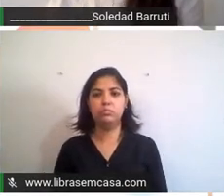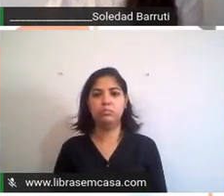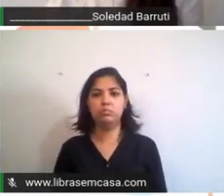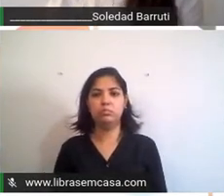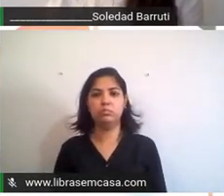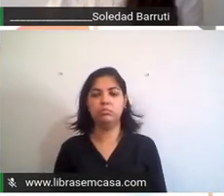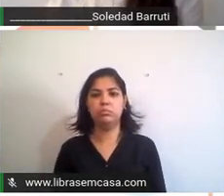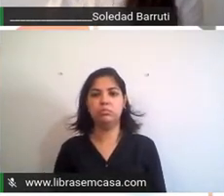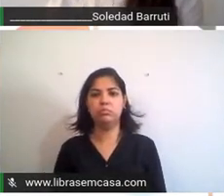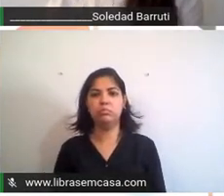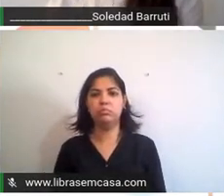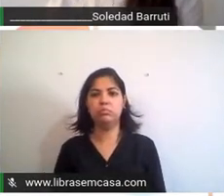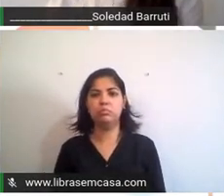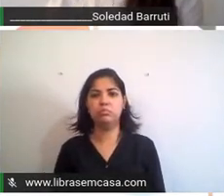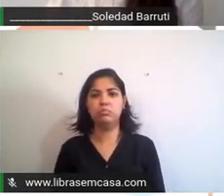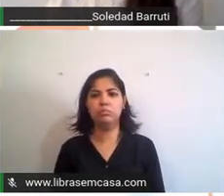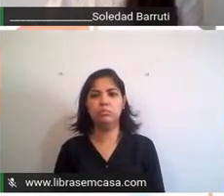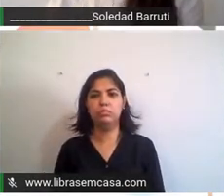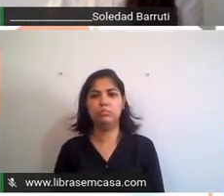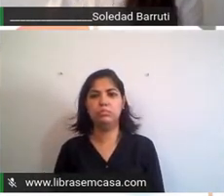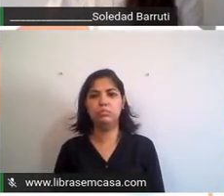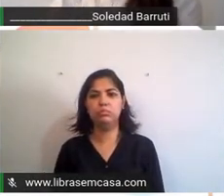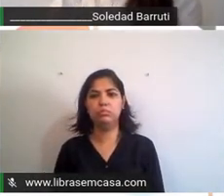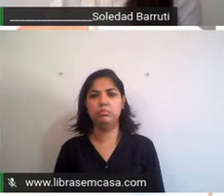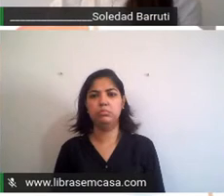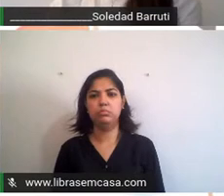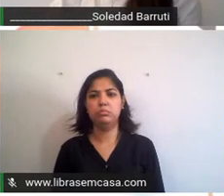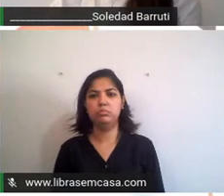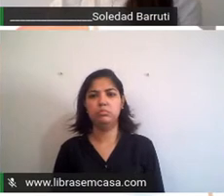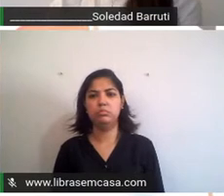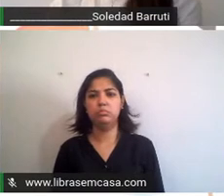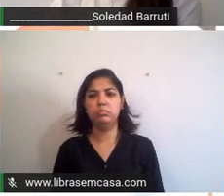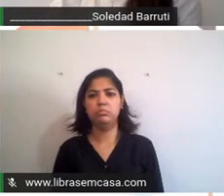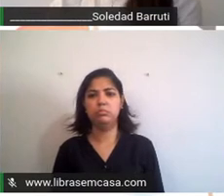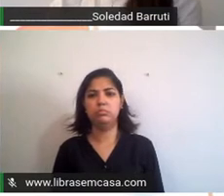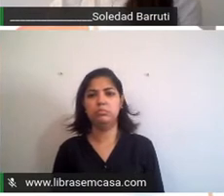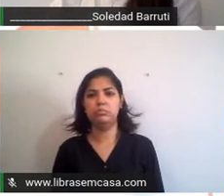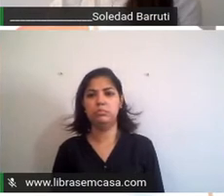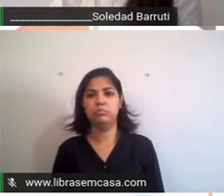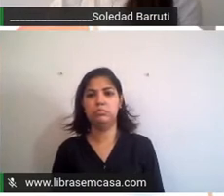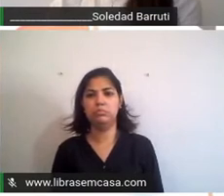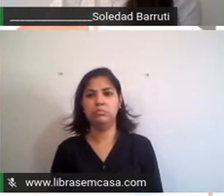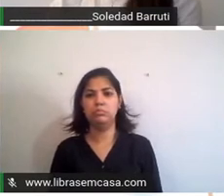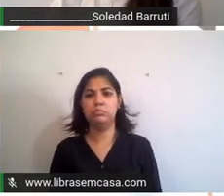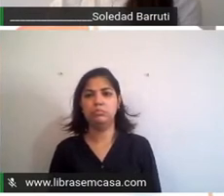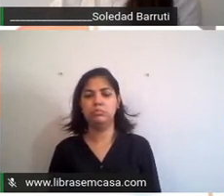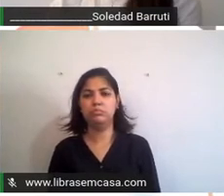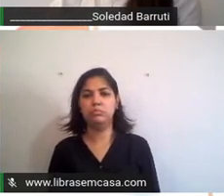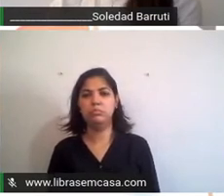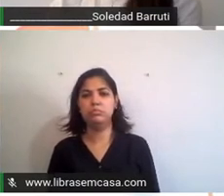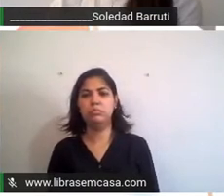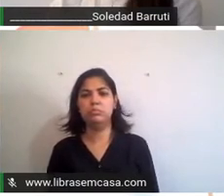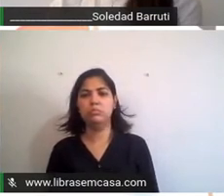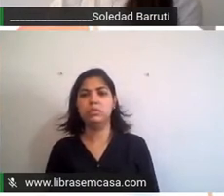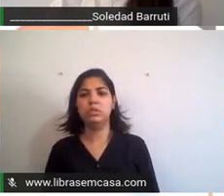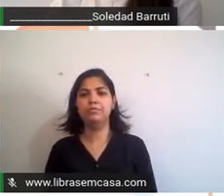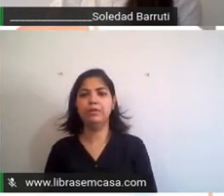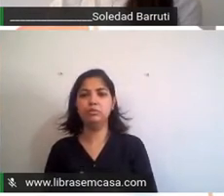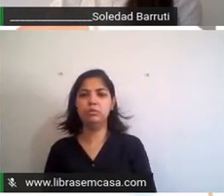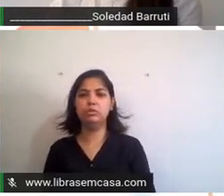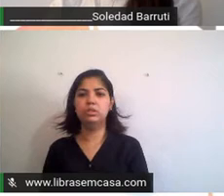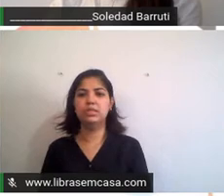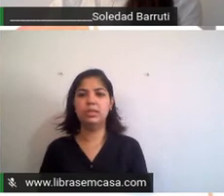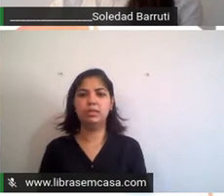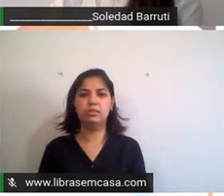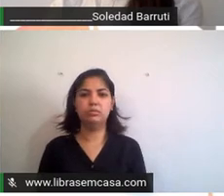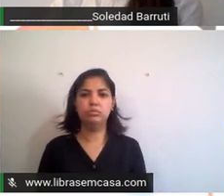de ultraprocessados, o impacto que isso tem na saúde das pessoas, porque eu acho que também a Elisabetta vai poder falar um pouco sobre qual o papel que as políticas públicas poderiam ter